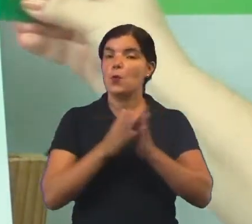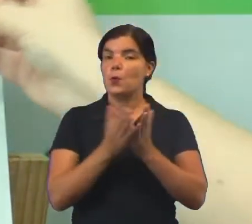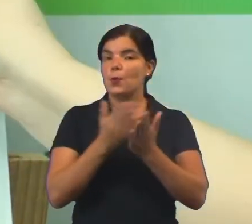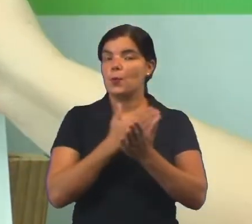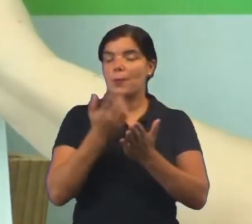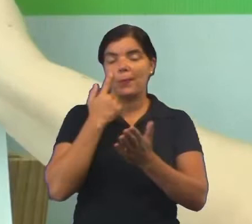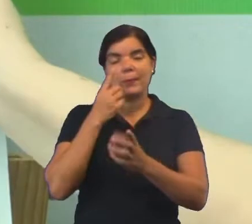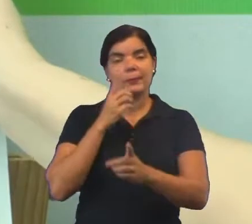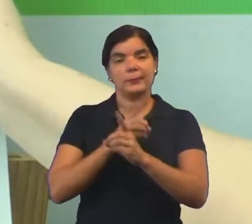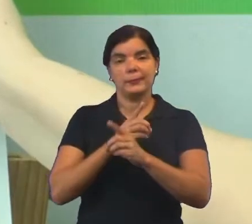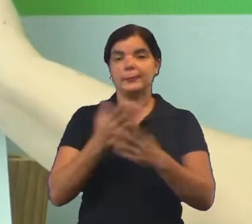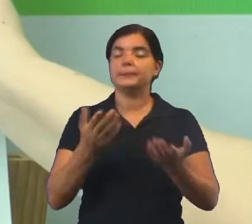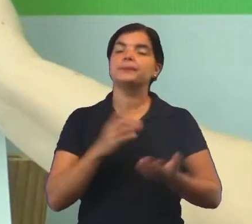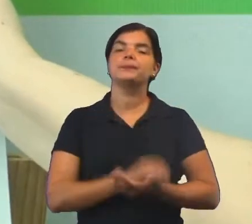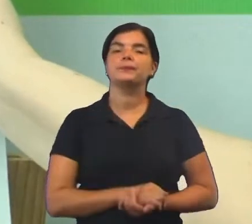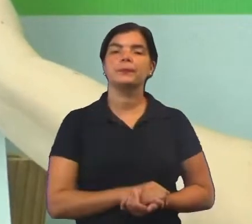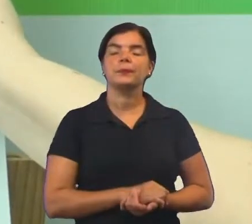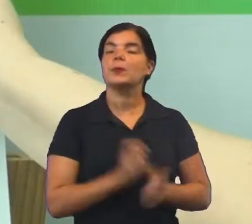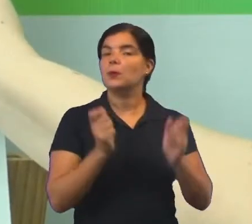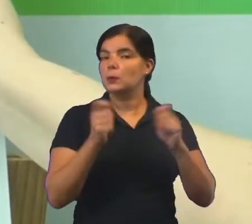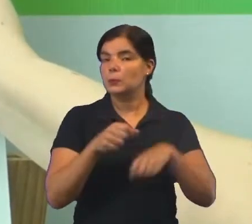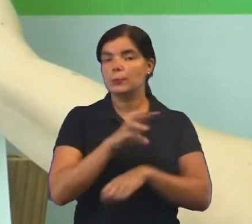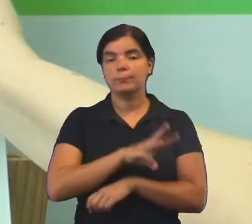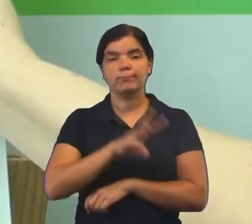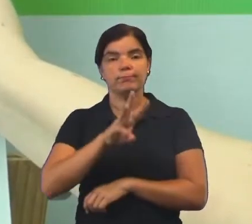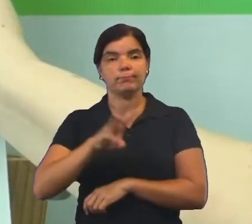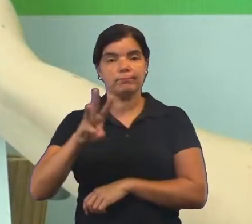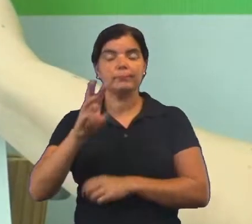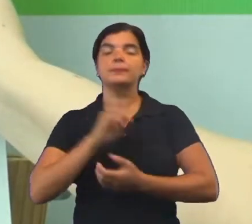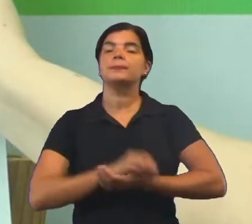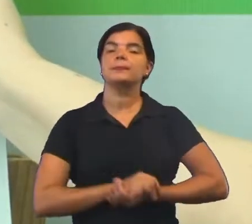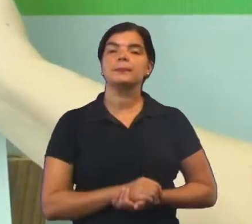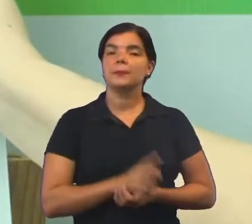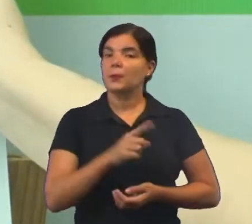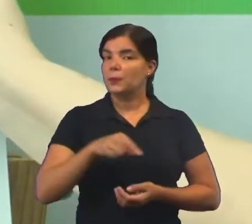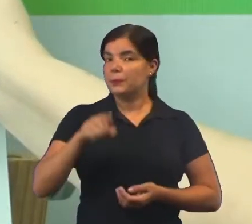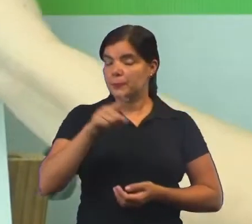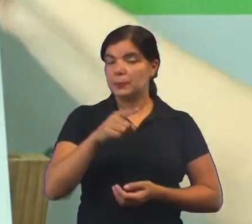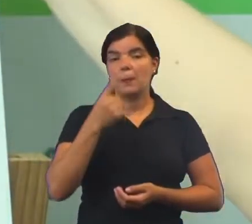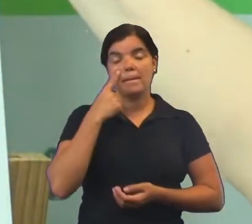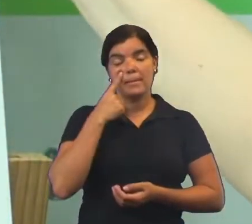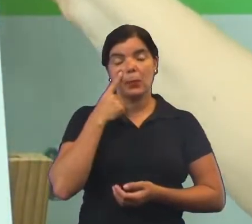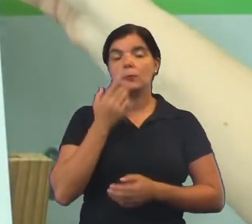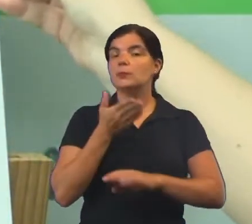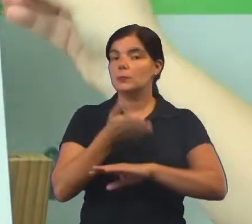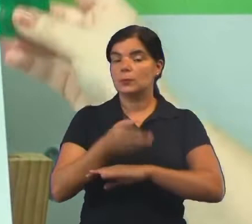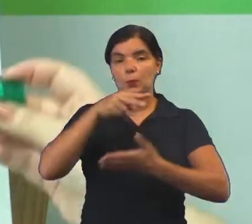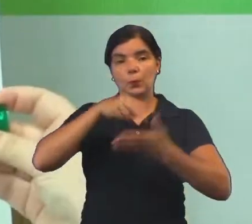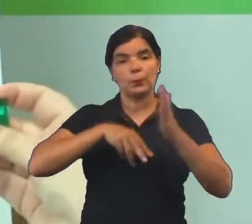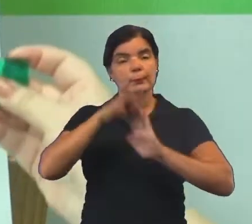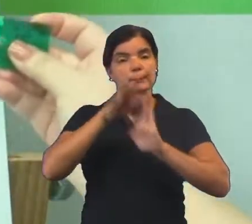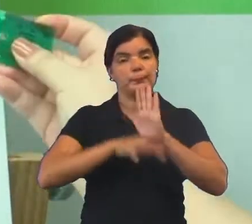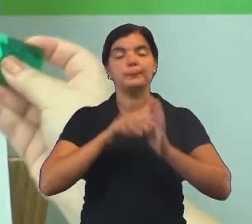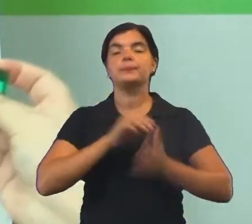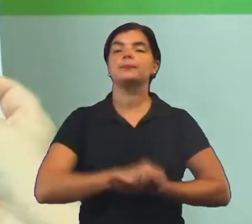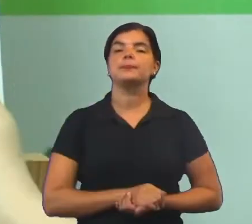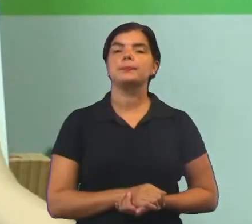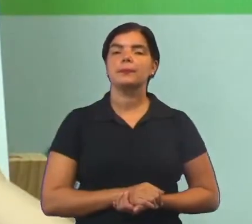e descubra. Aí aqui tem disponível, né? Nesse site aqui você pode estar acessando para ler o texto